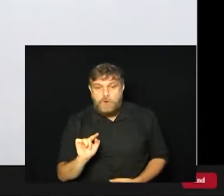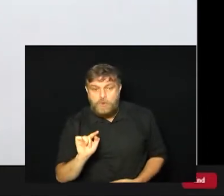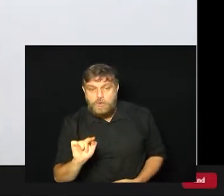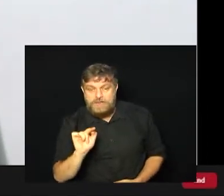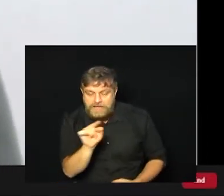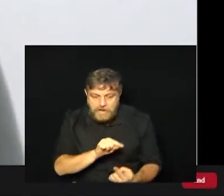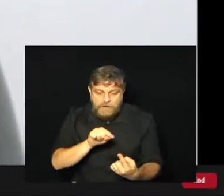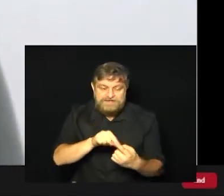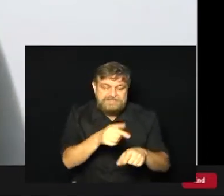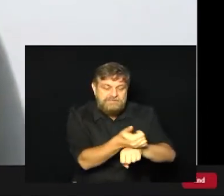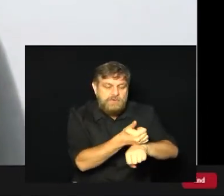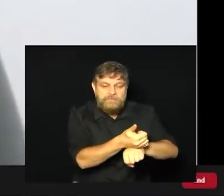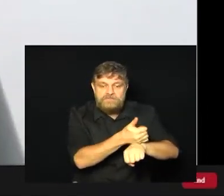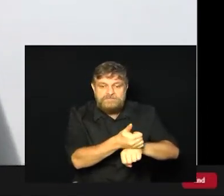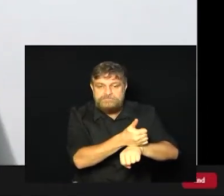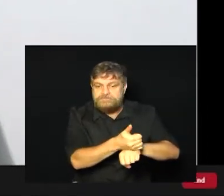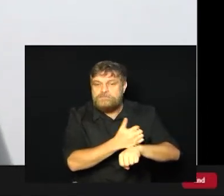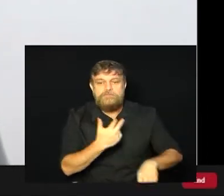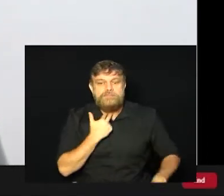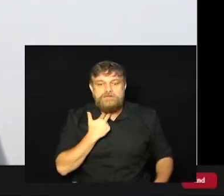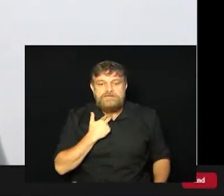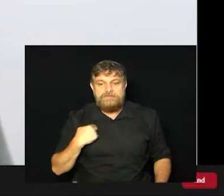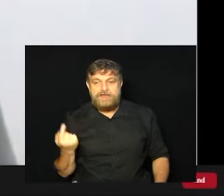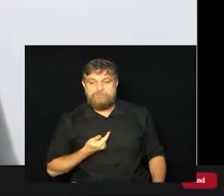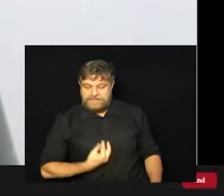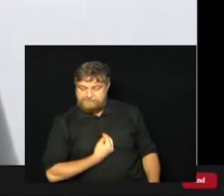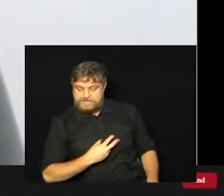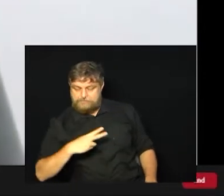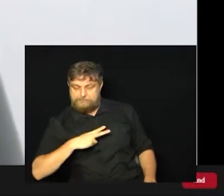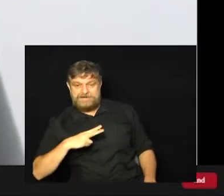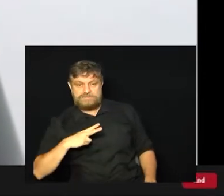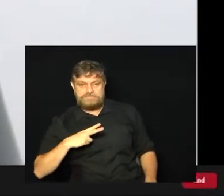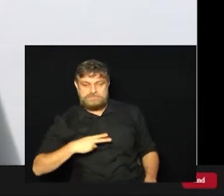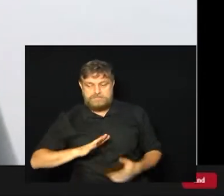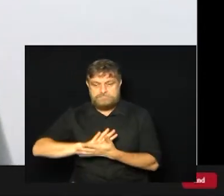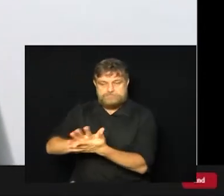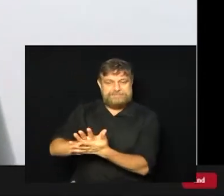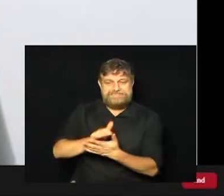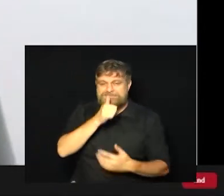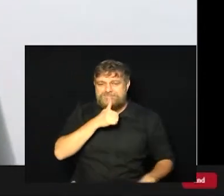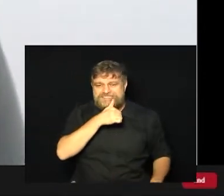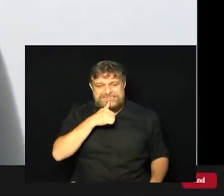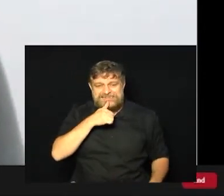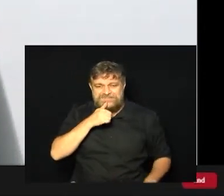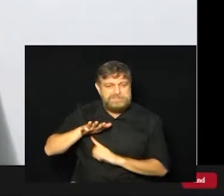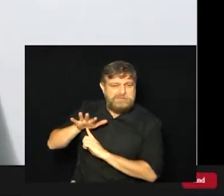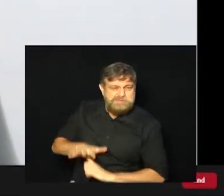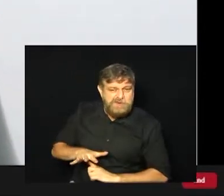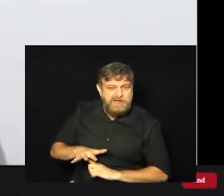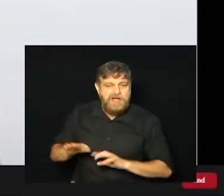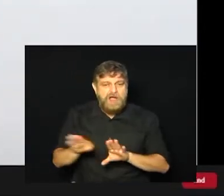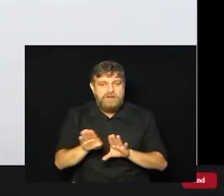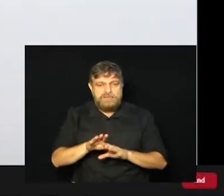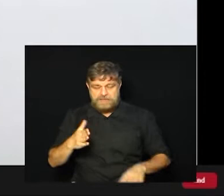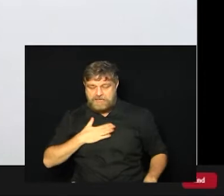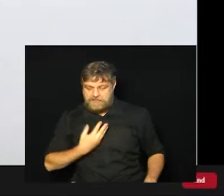metas profissionais que não atropelem as minhas metas pessoais, que não tragam sacrifício pessoal, ou metas pessoais